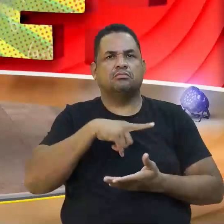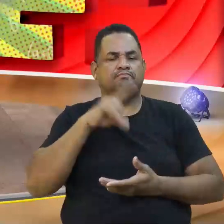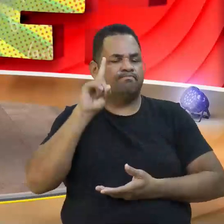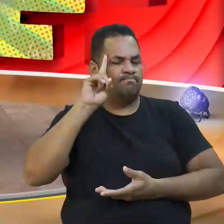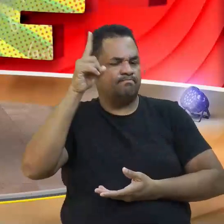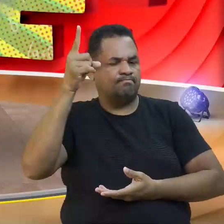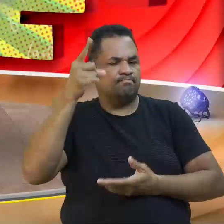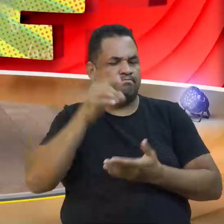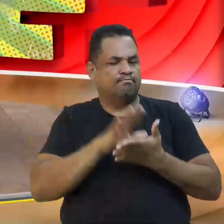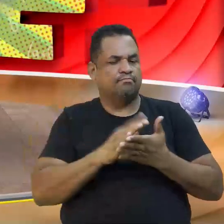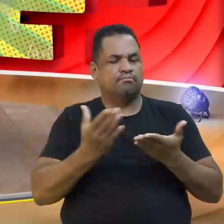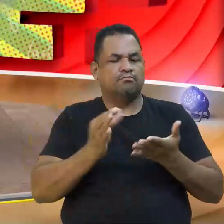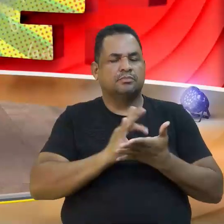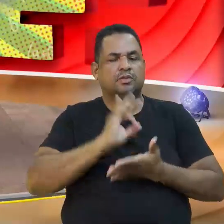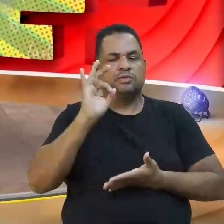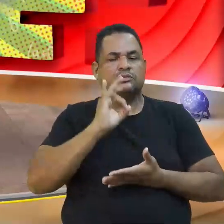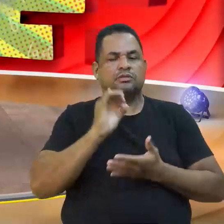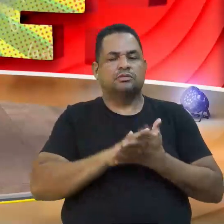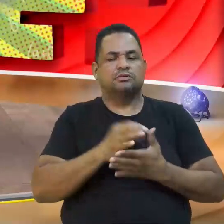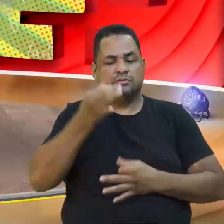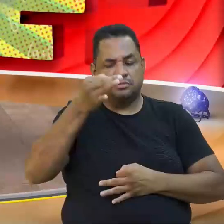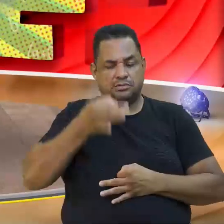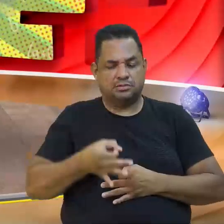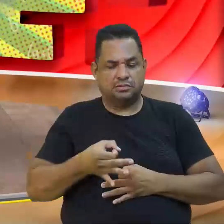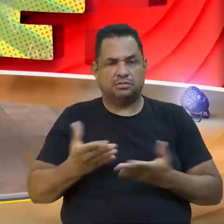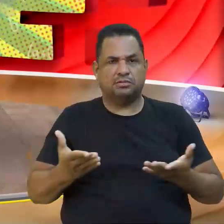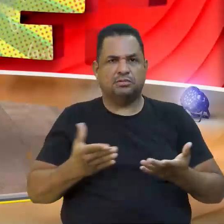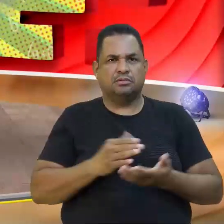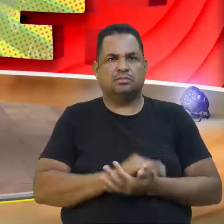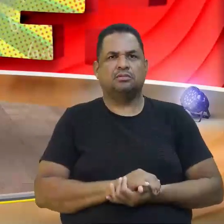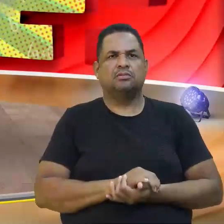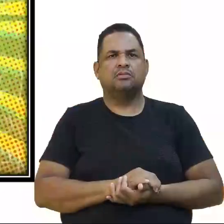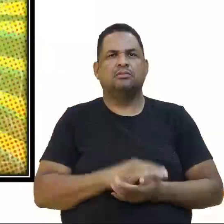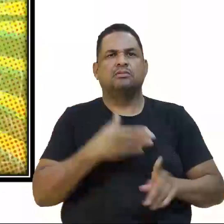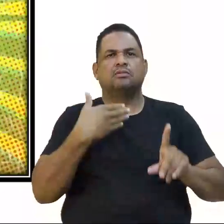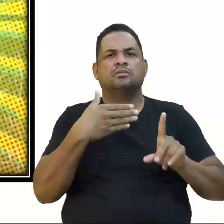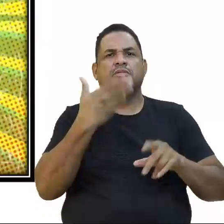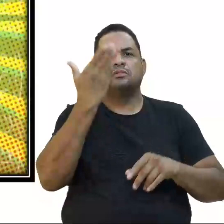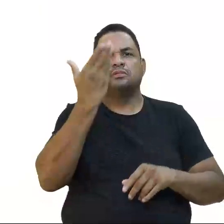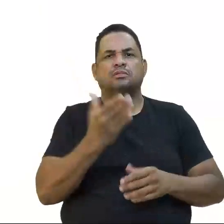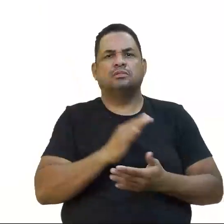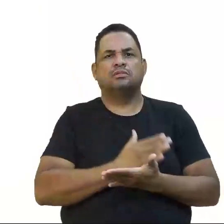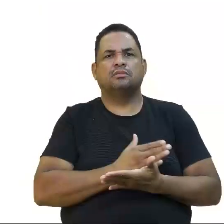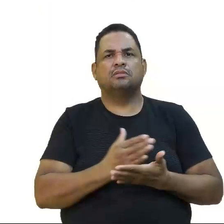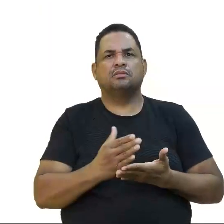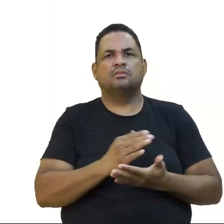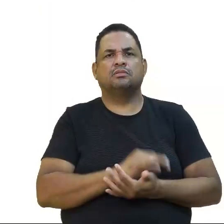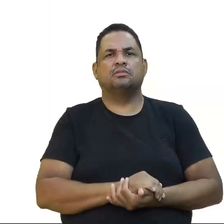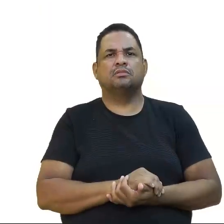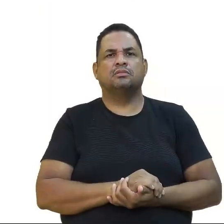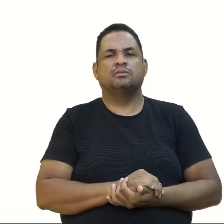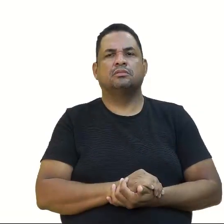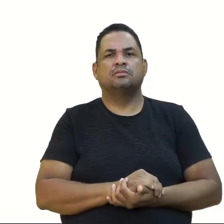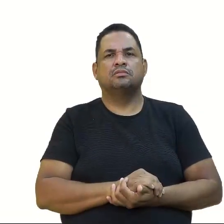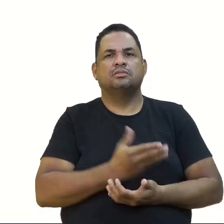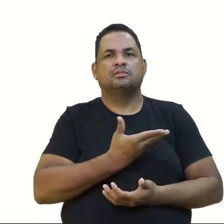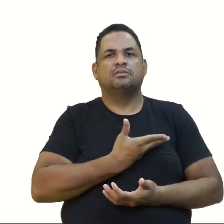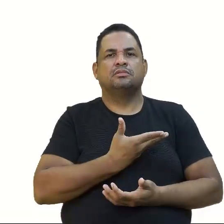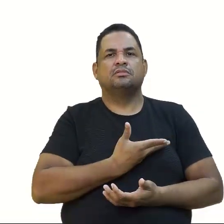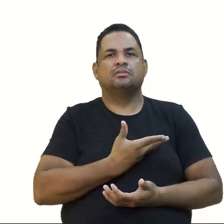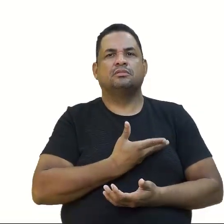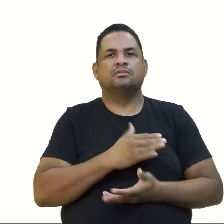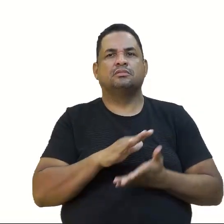aí do seu percentual de acerto, tá certo? Certo. Olha lá então na telinha, vamos começando E antes disso, o nosso amiguinho